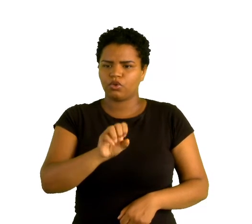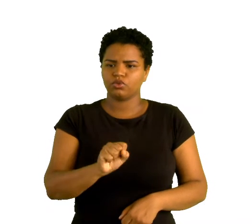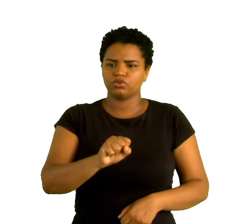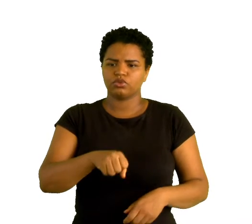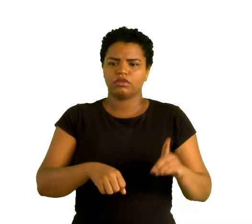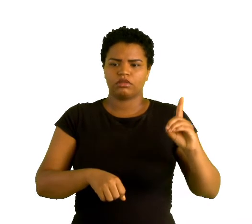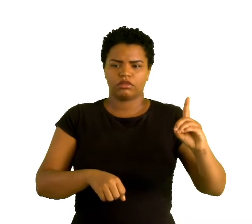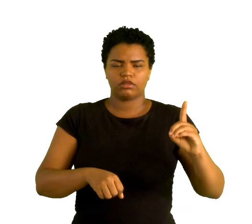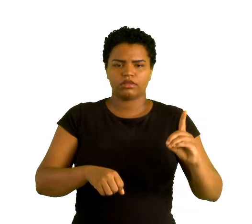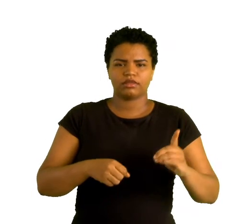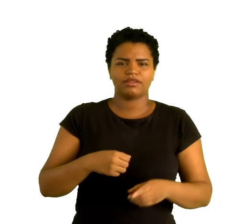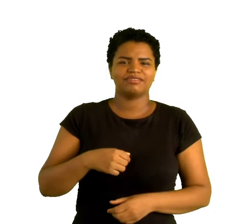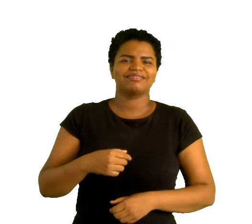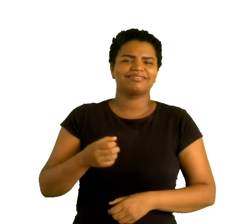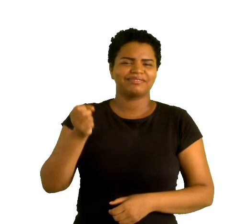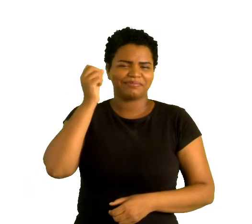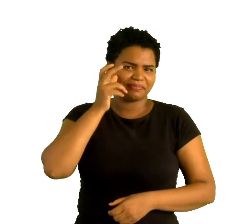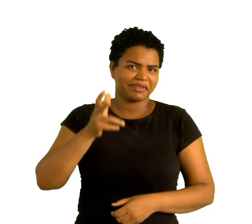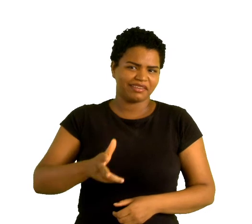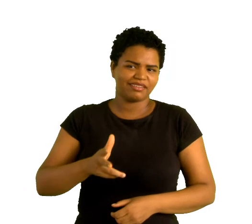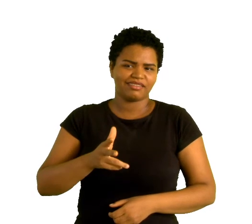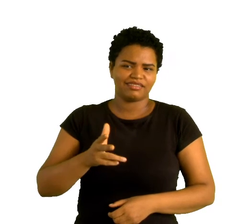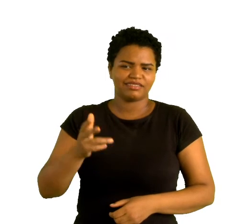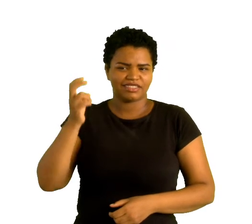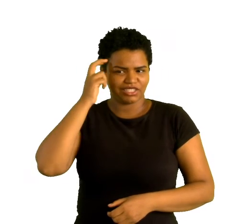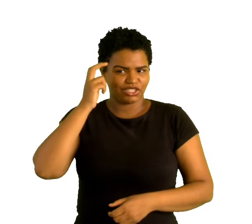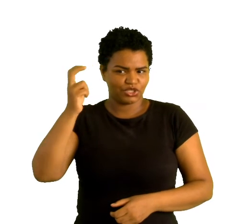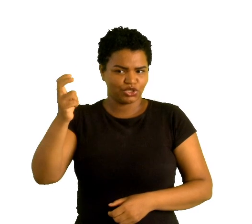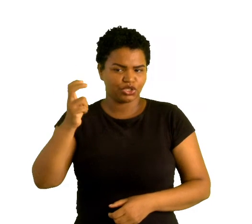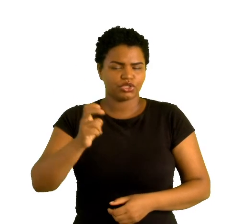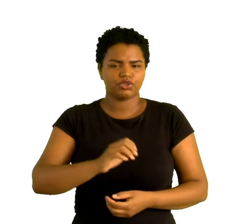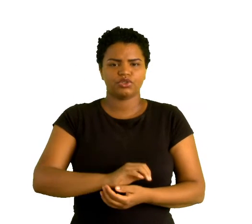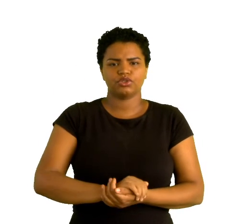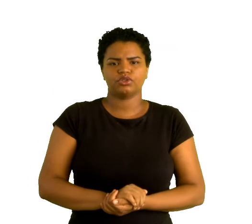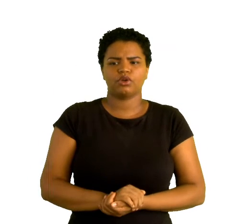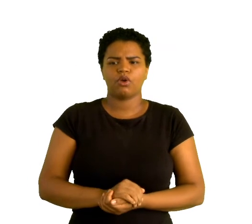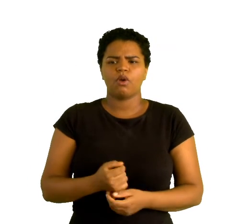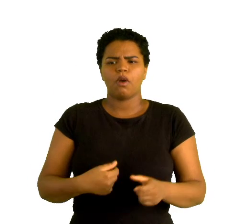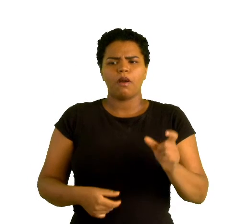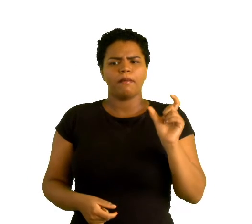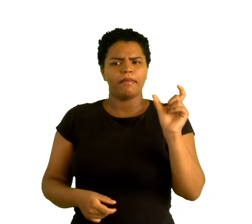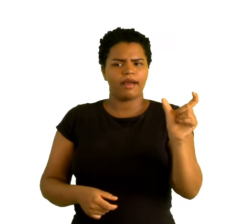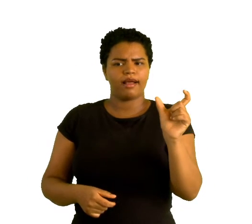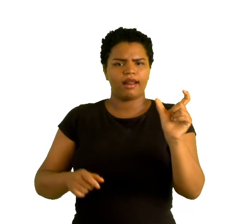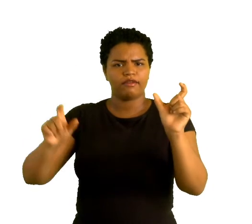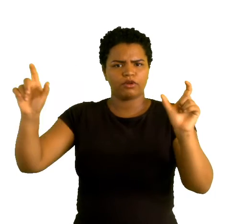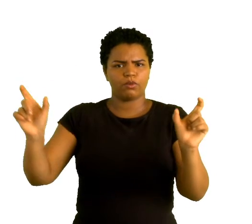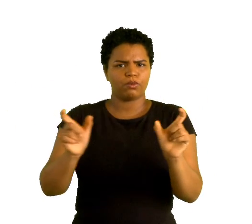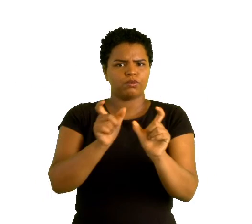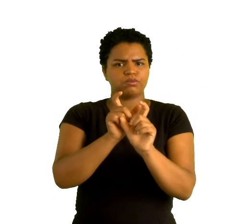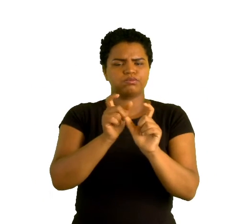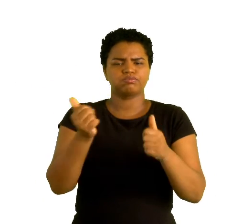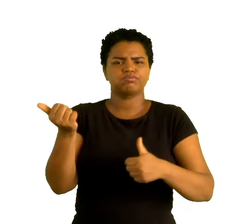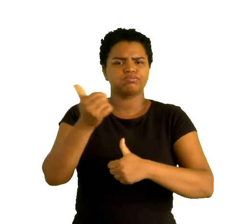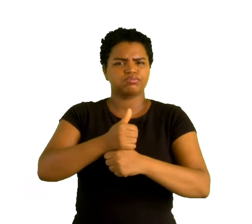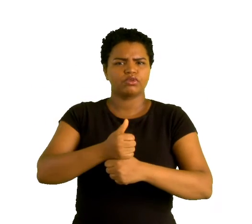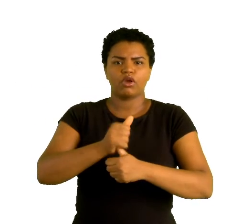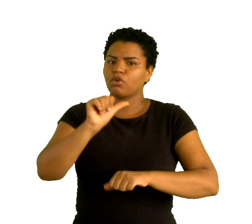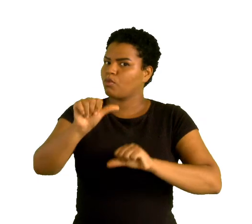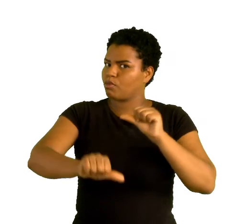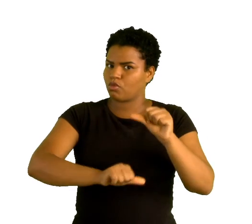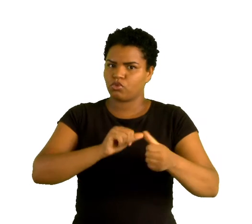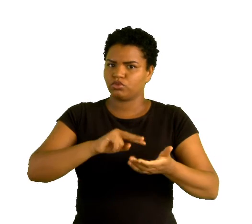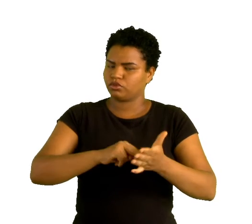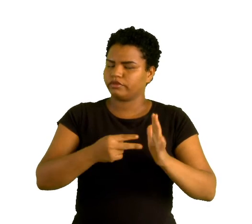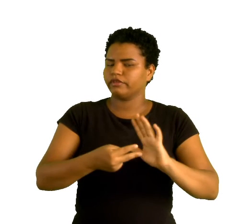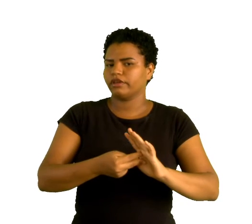trocar por matreiro na frase e não tira o contexto da frase, não muda o sentido da frase?